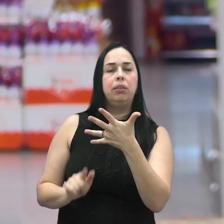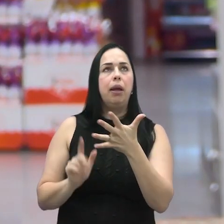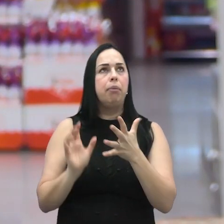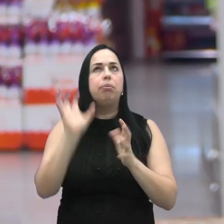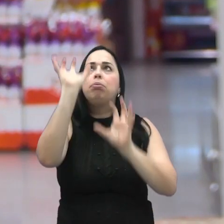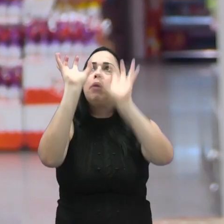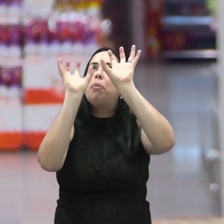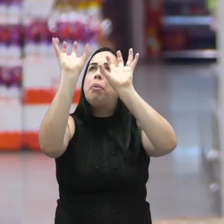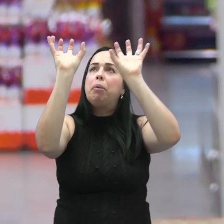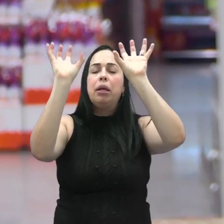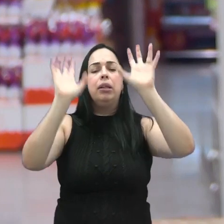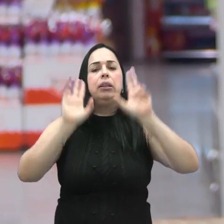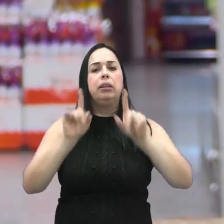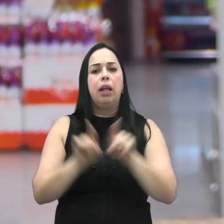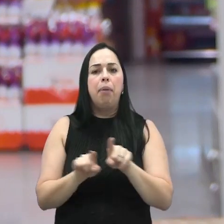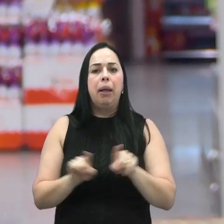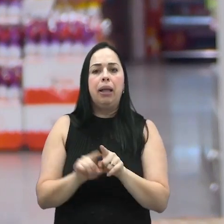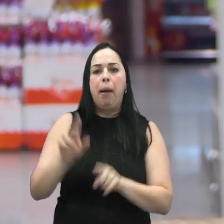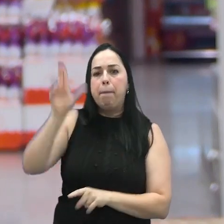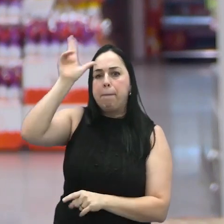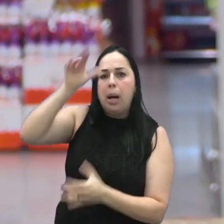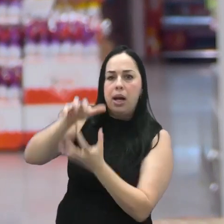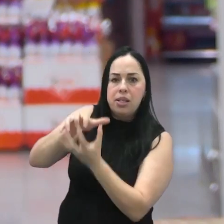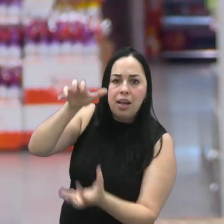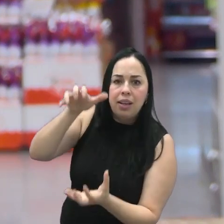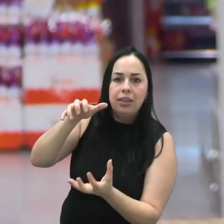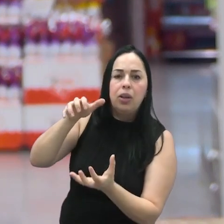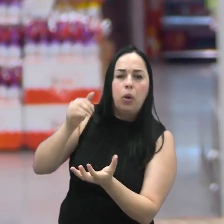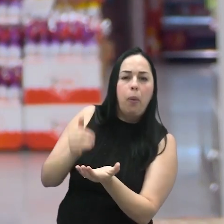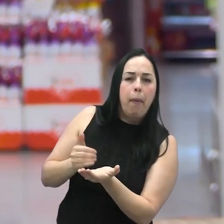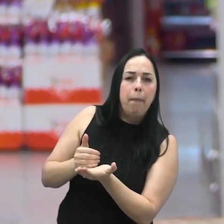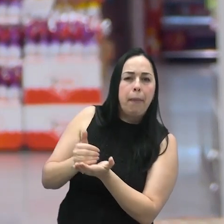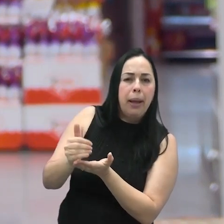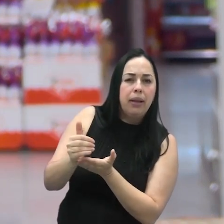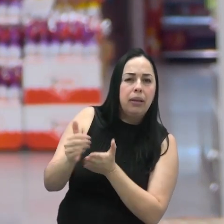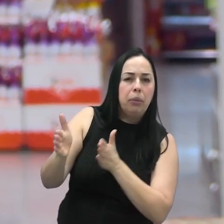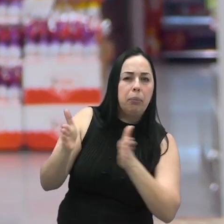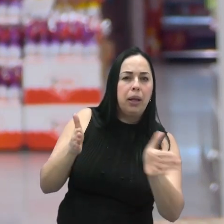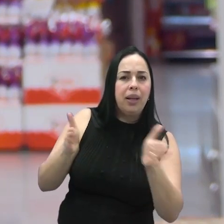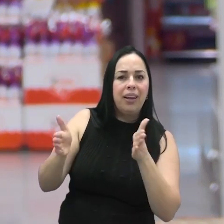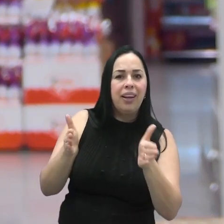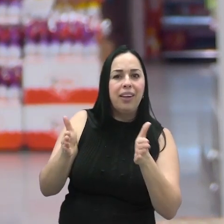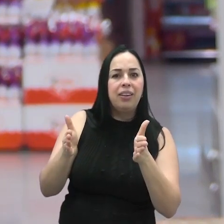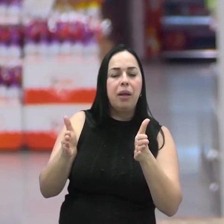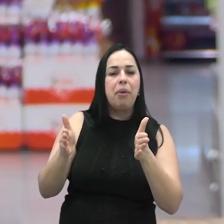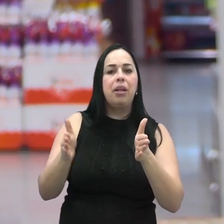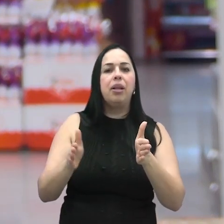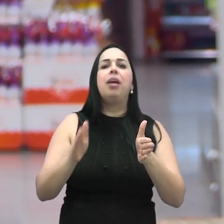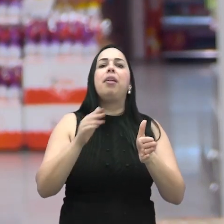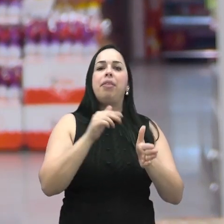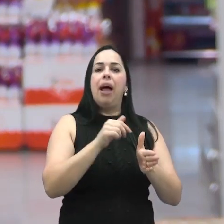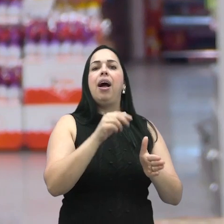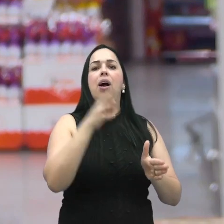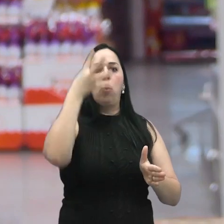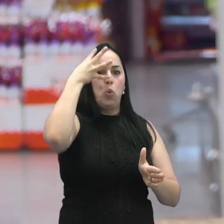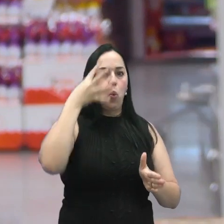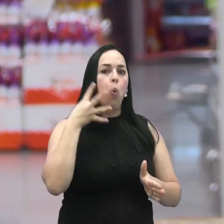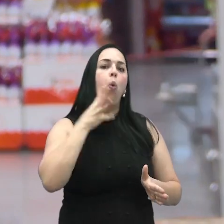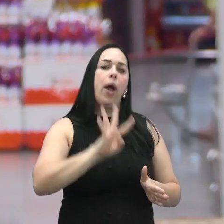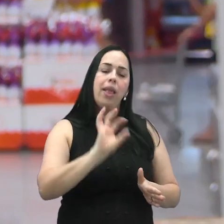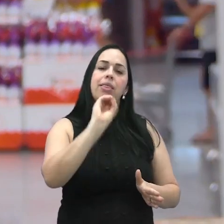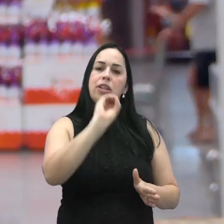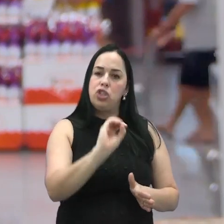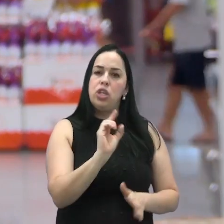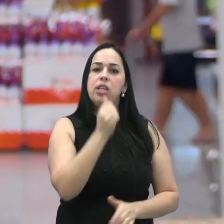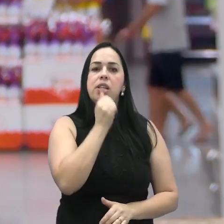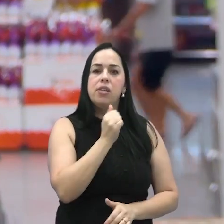diversos produtos. Né? Fala-se na Páscoa, começa, né, o período aí também da quaresma, tudo, então tem